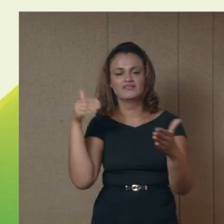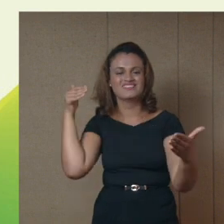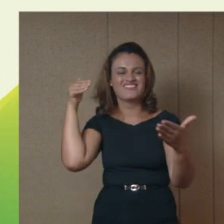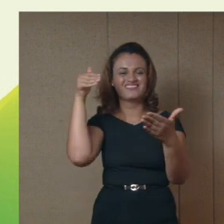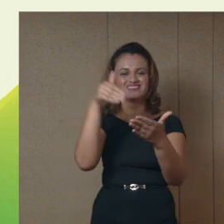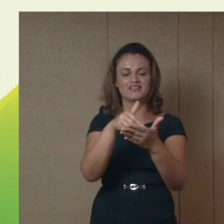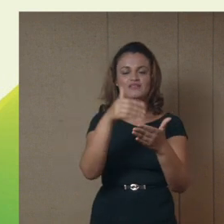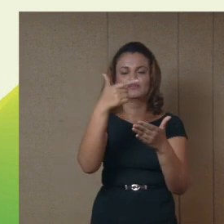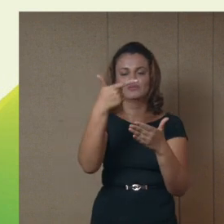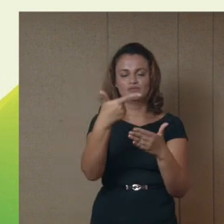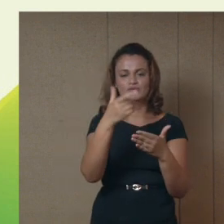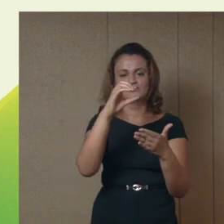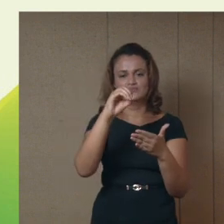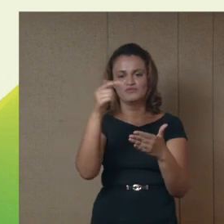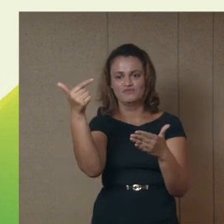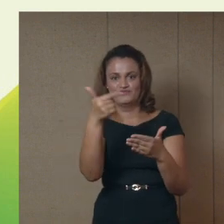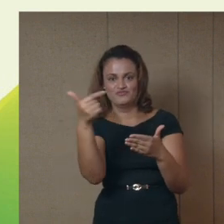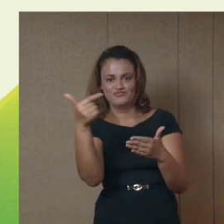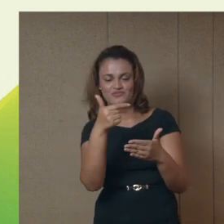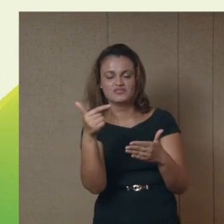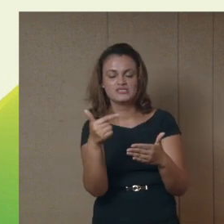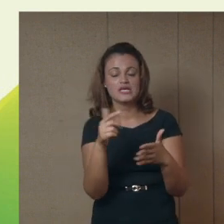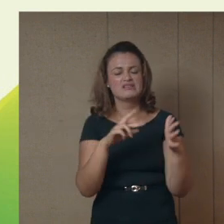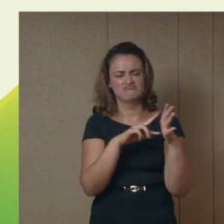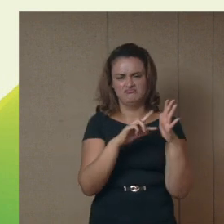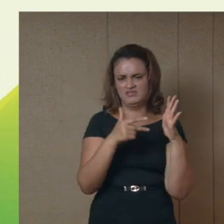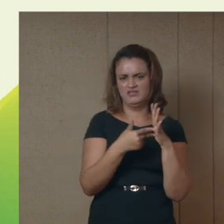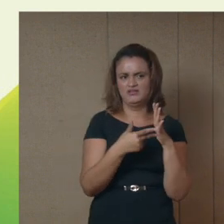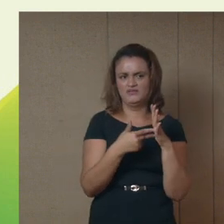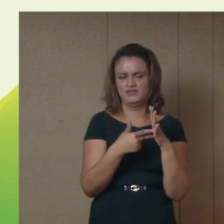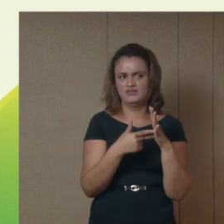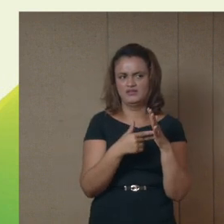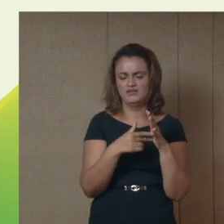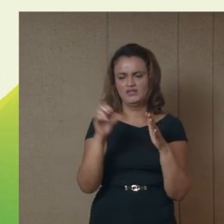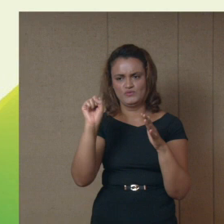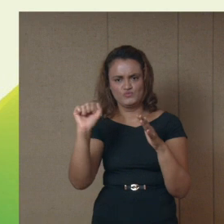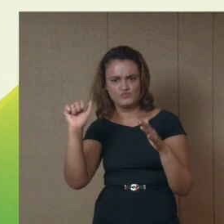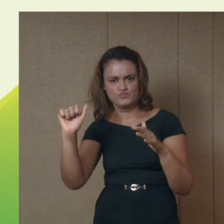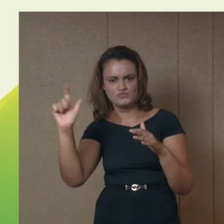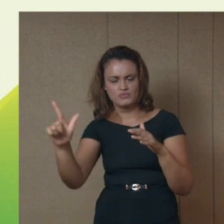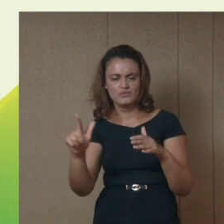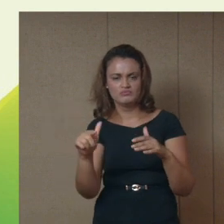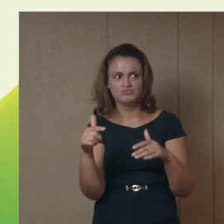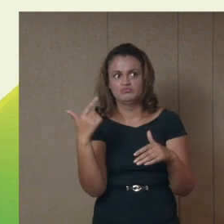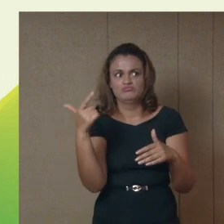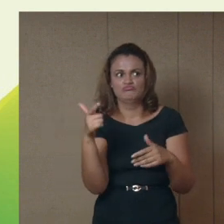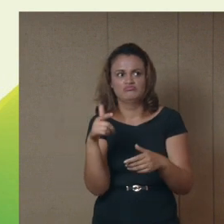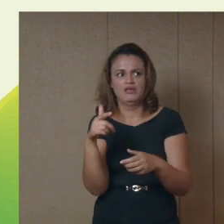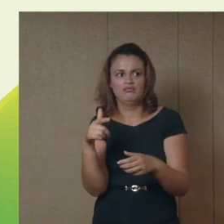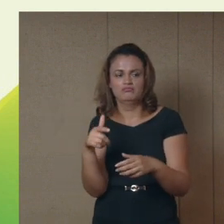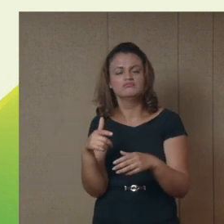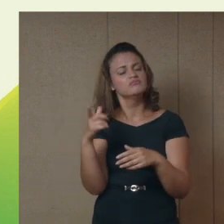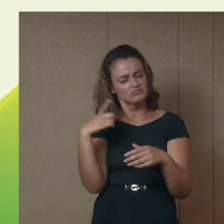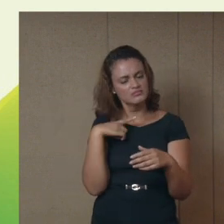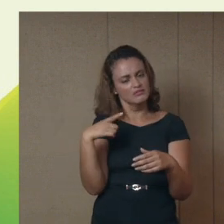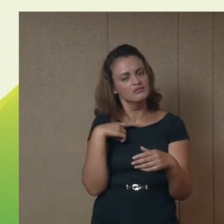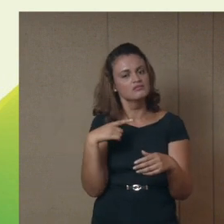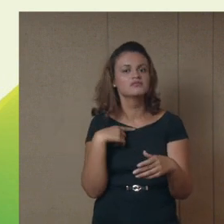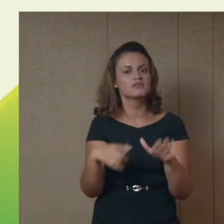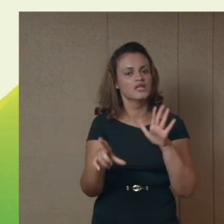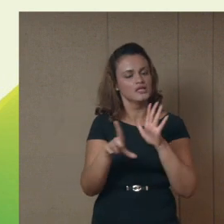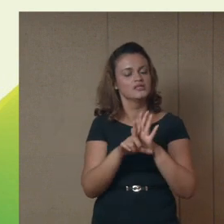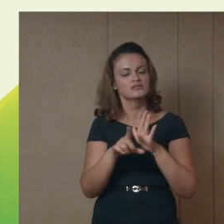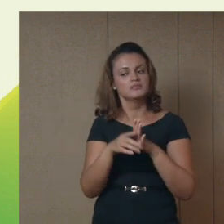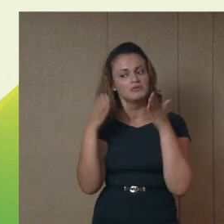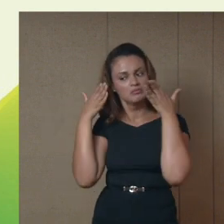até 2022 é isso não significa que também para a região sul é não tenha esse olhar específico pra